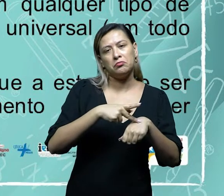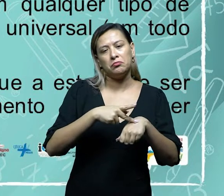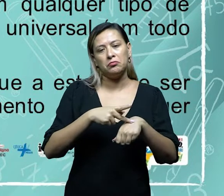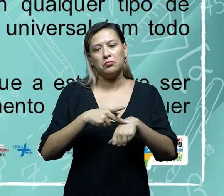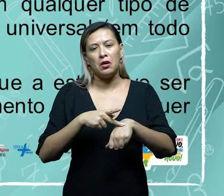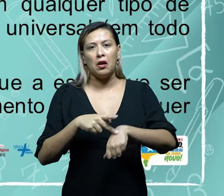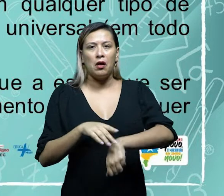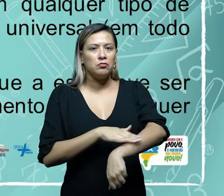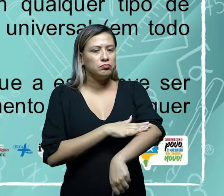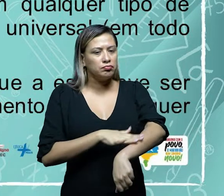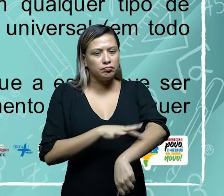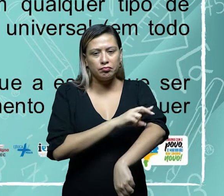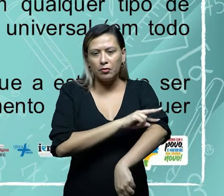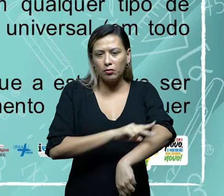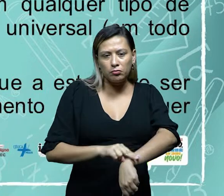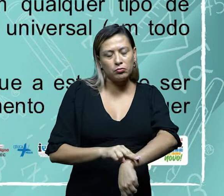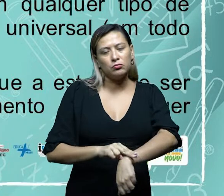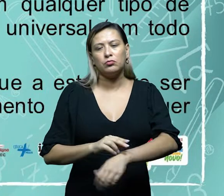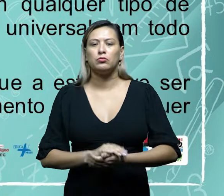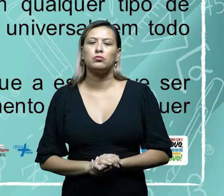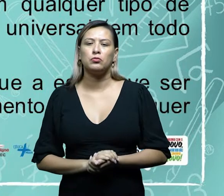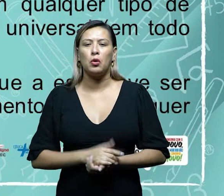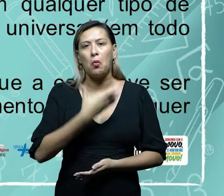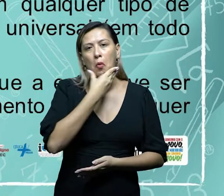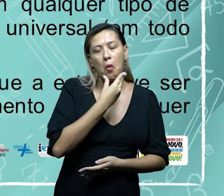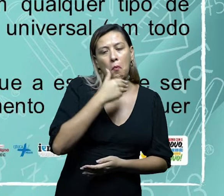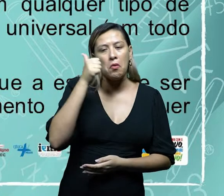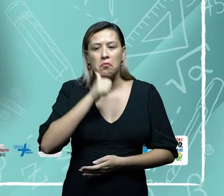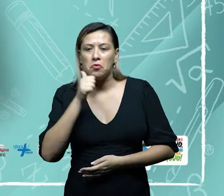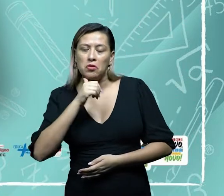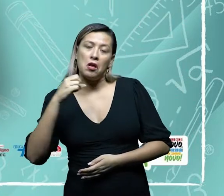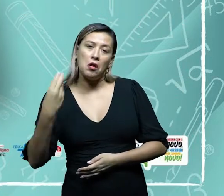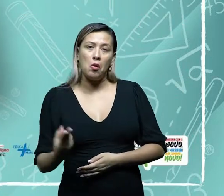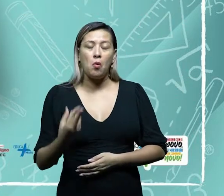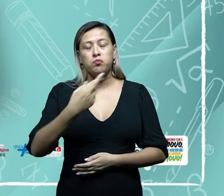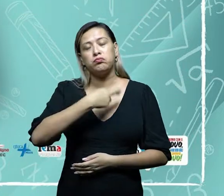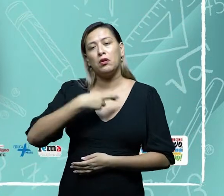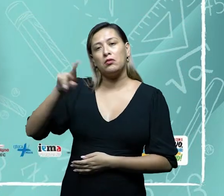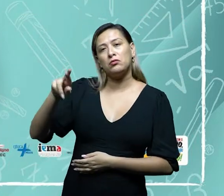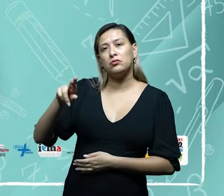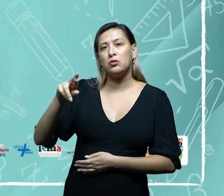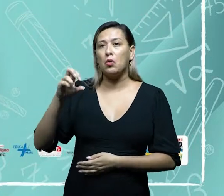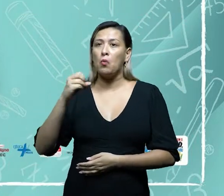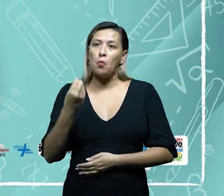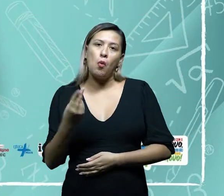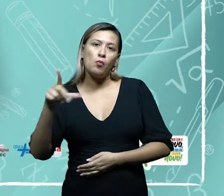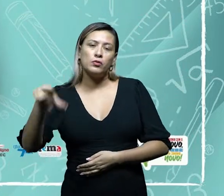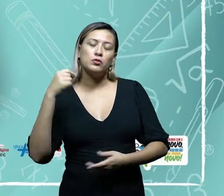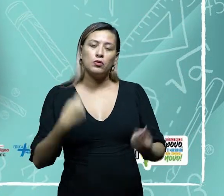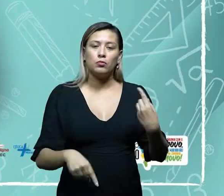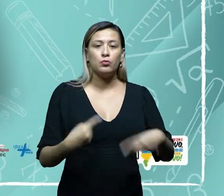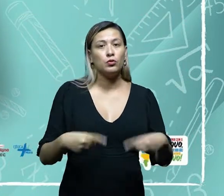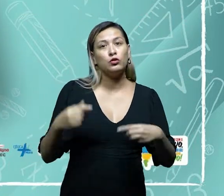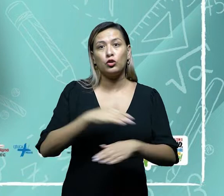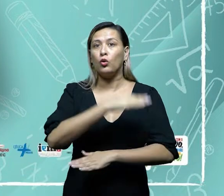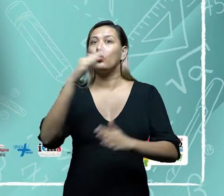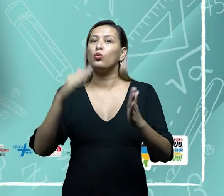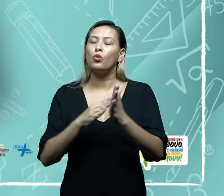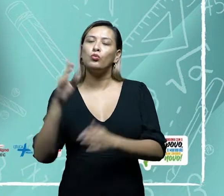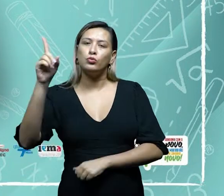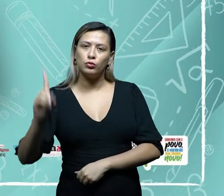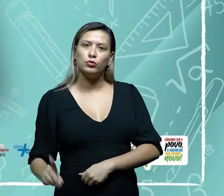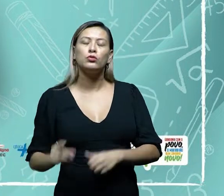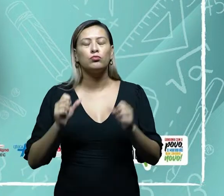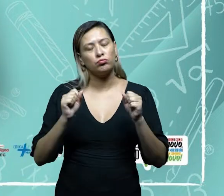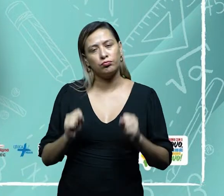orientação sexual, a opção religiosa ou política daquelas pessoas. Todos são destinatários, né, desses direitos. Todos os